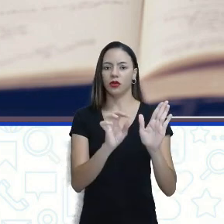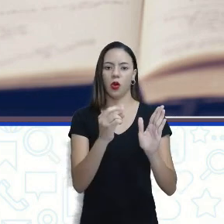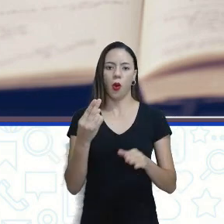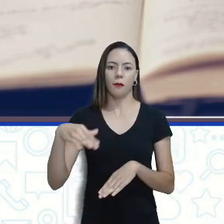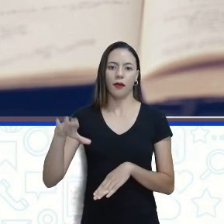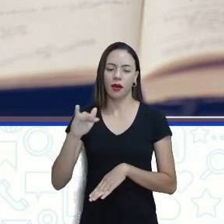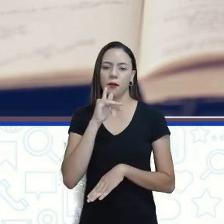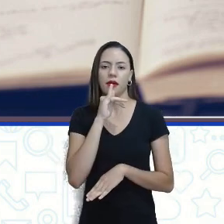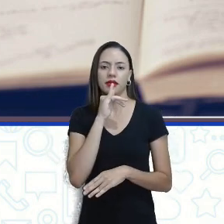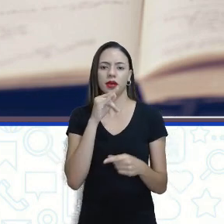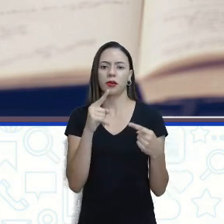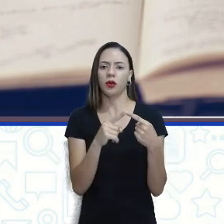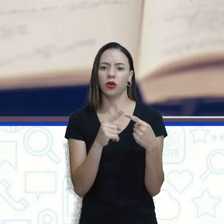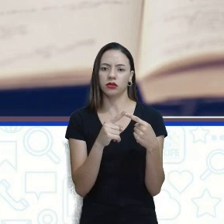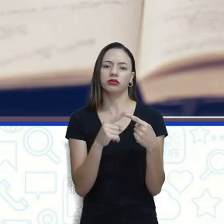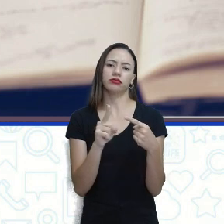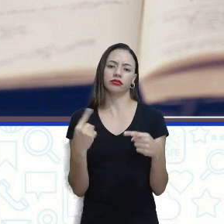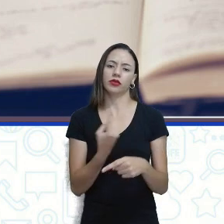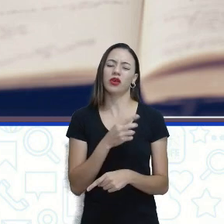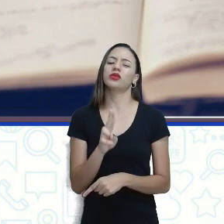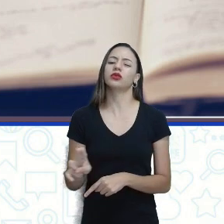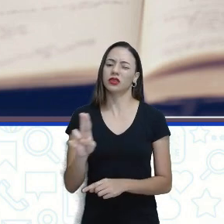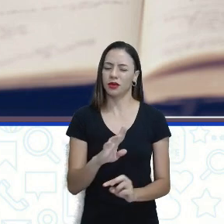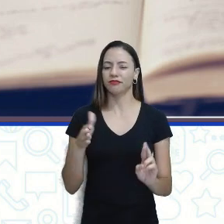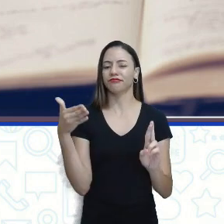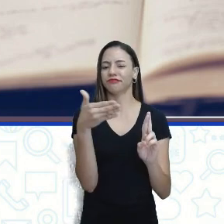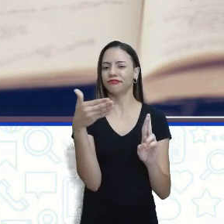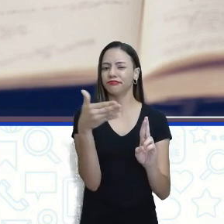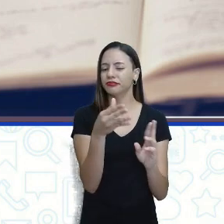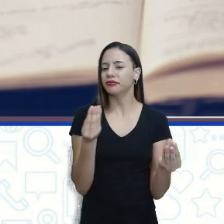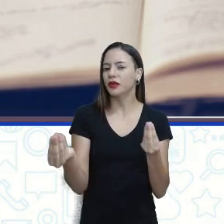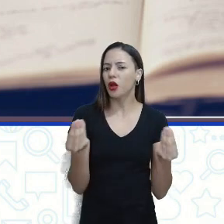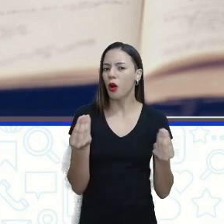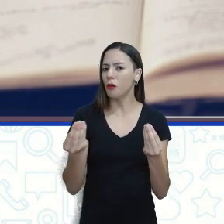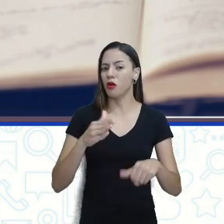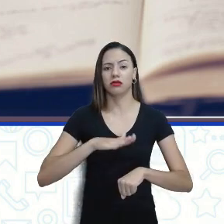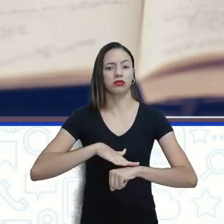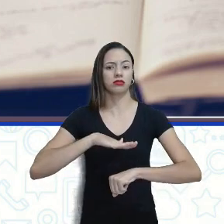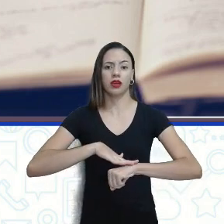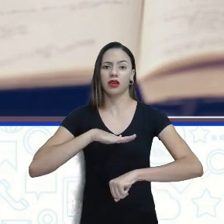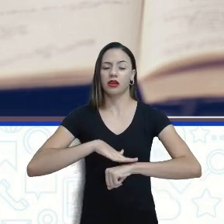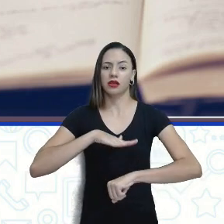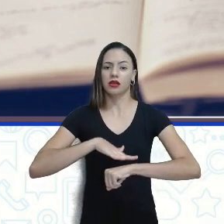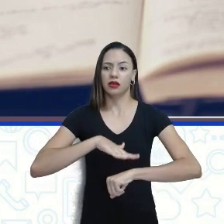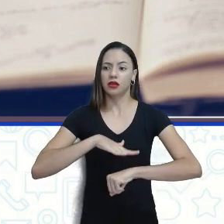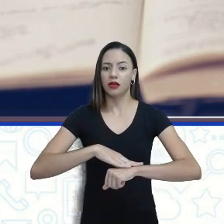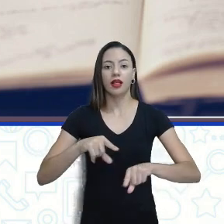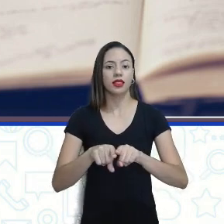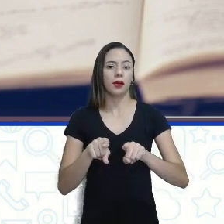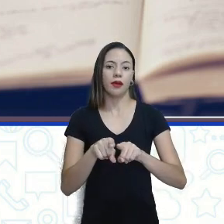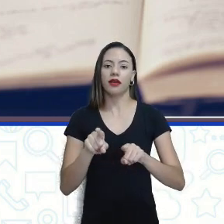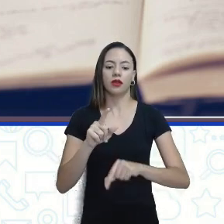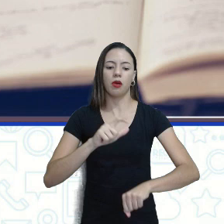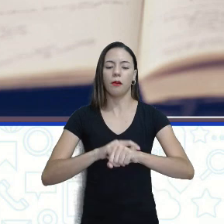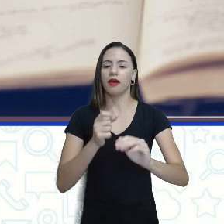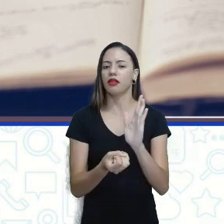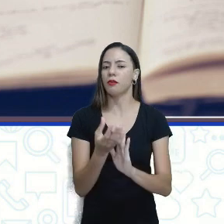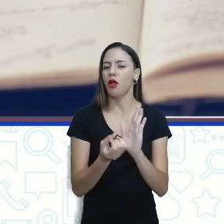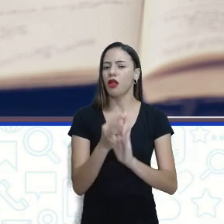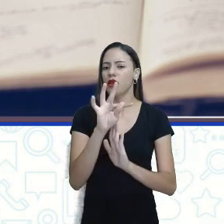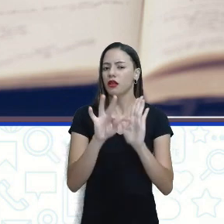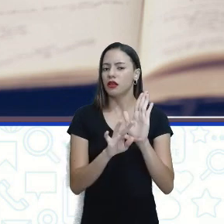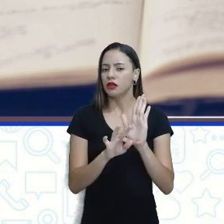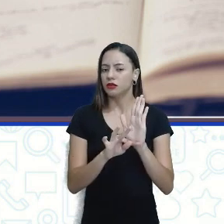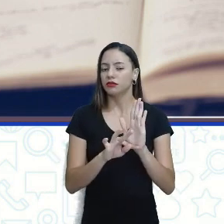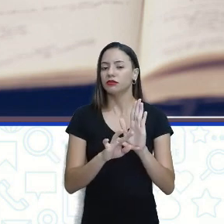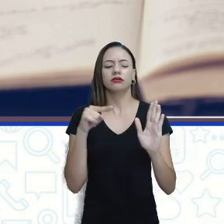intenção, acabamos utilizando essas referências de forma automática em nossas produções textuais. A grande